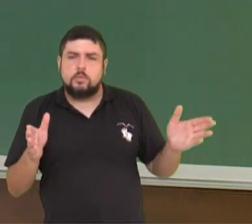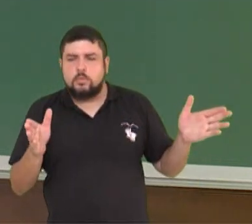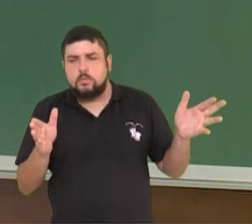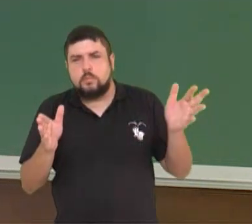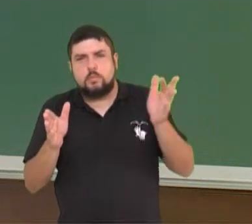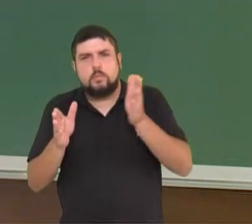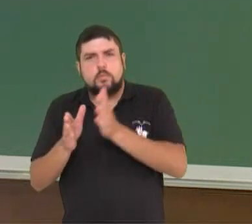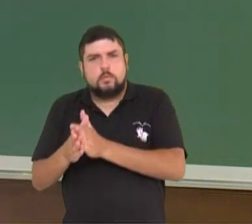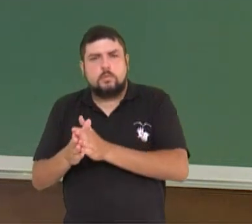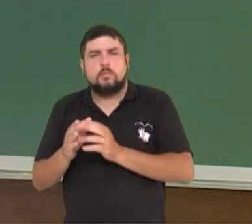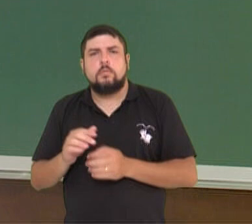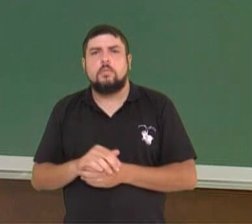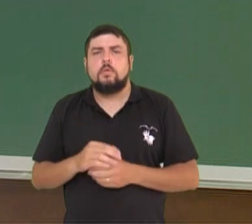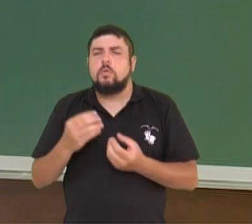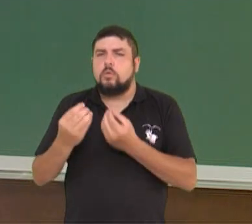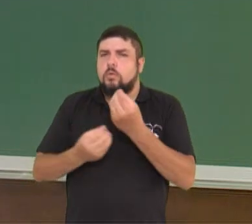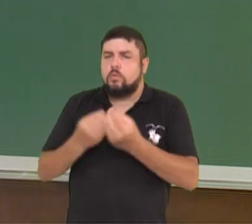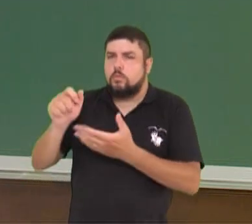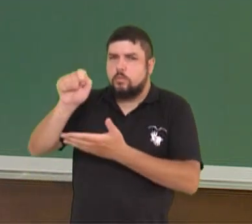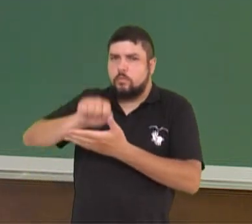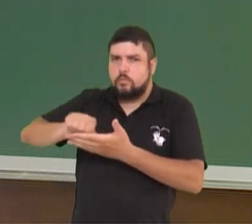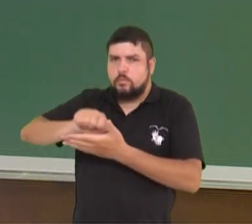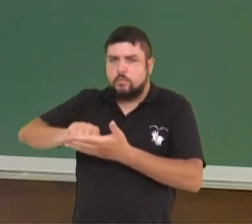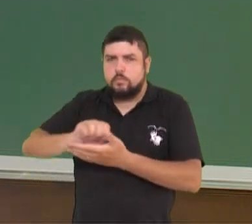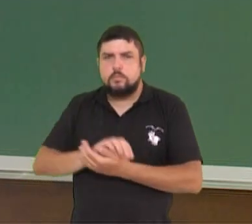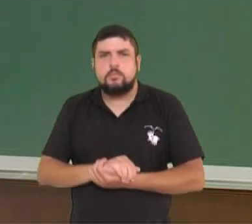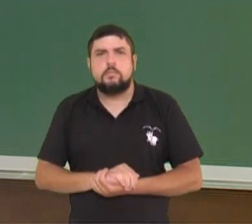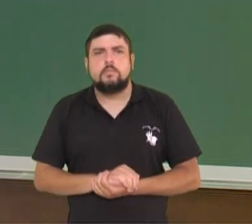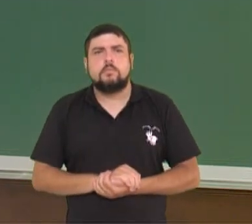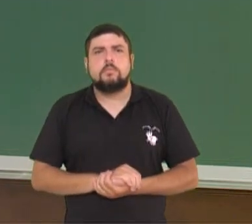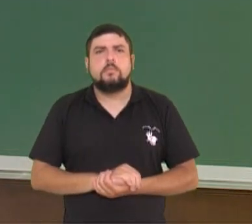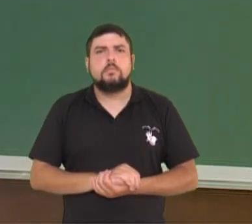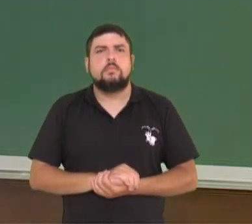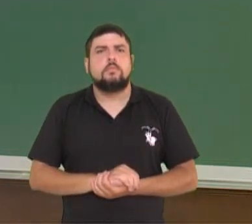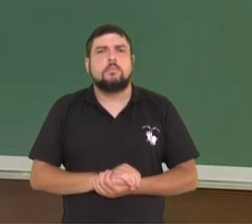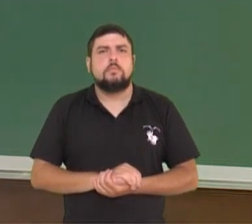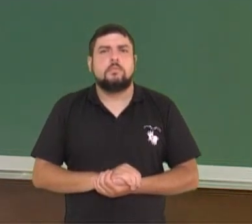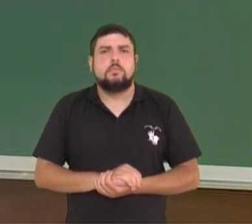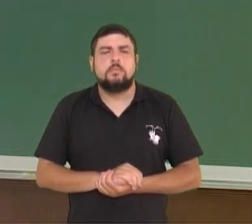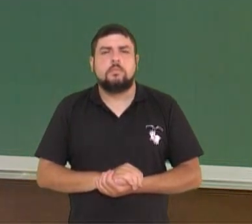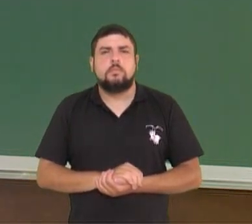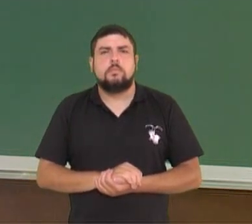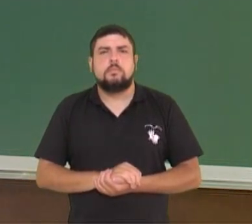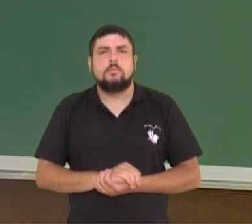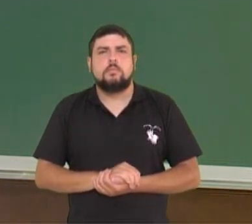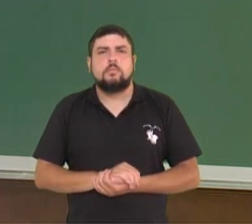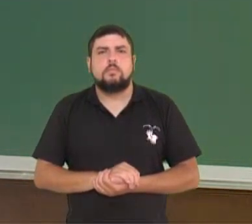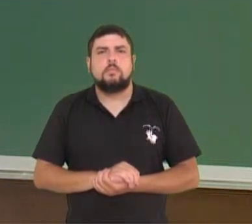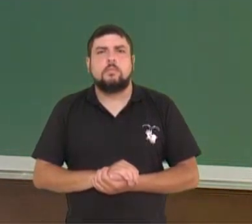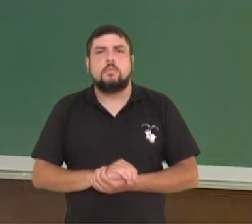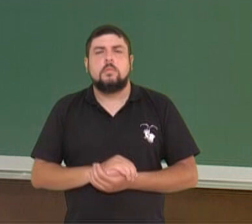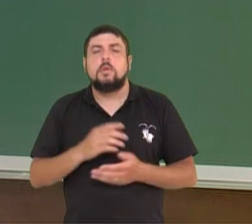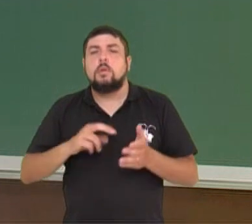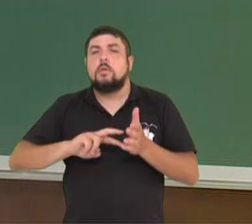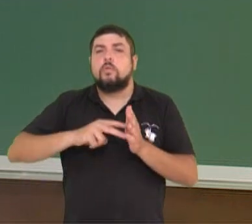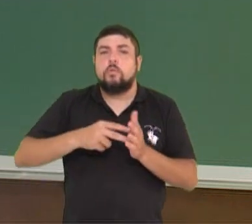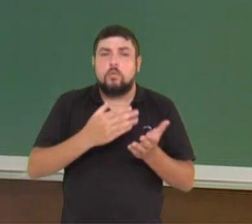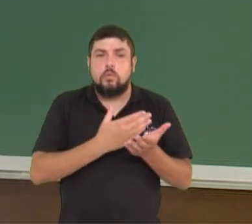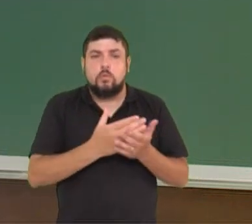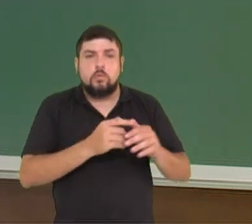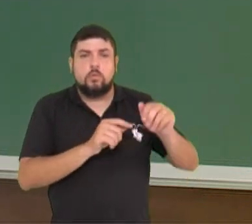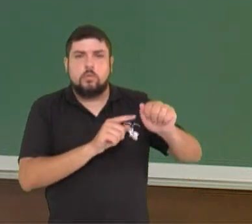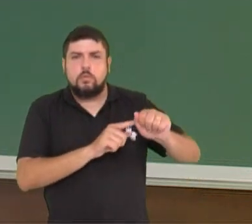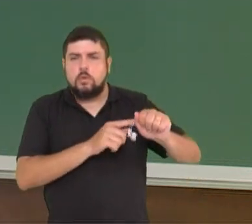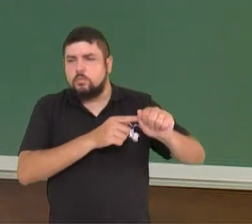aí, a gente vai representar só assim, ó. X pertence aos reais, só que x é maior ou igual a A. Quer dizer que começou no A e vai até o